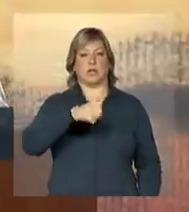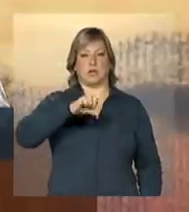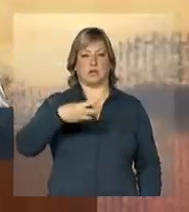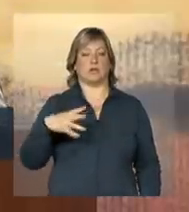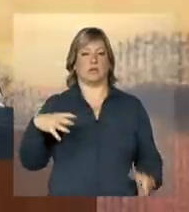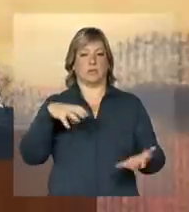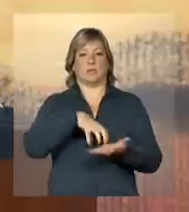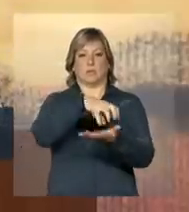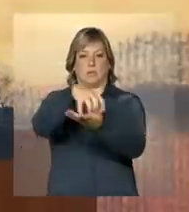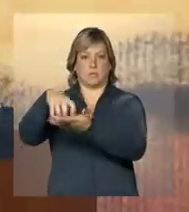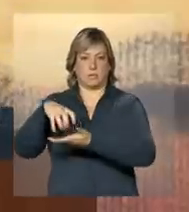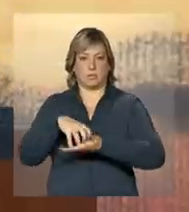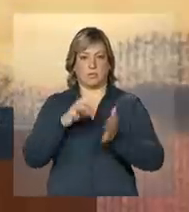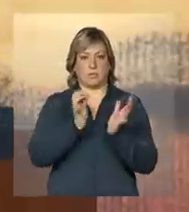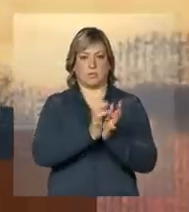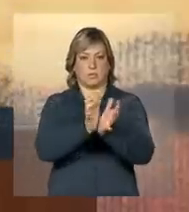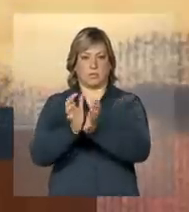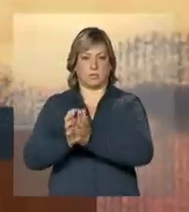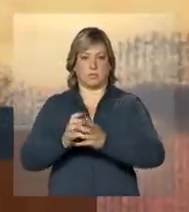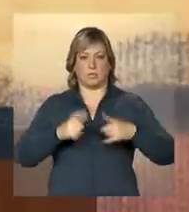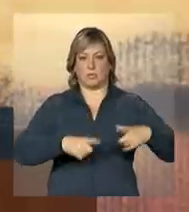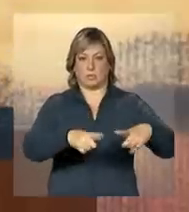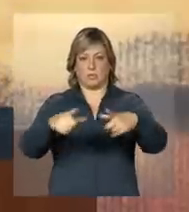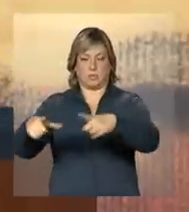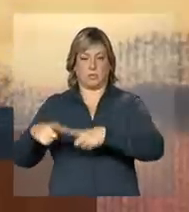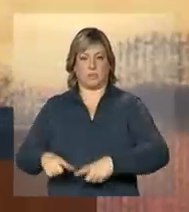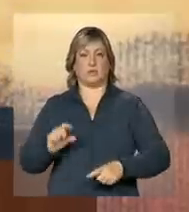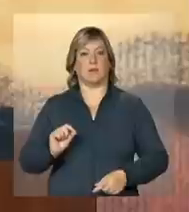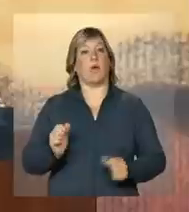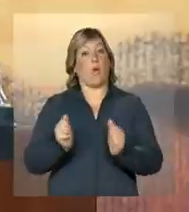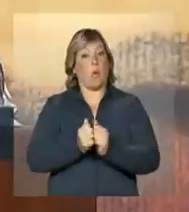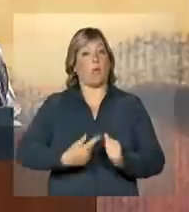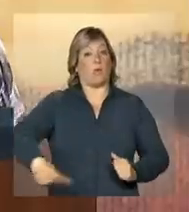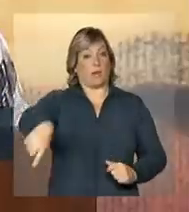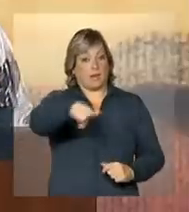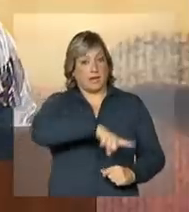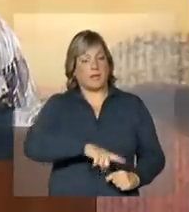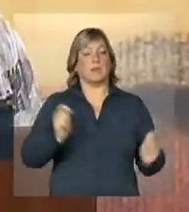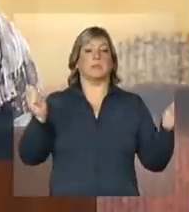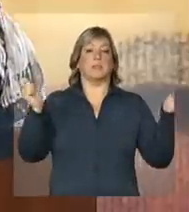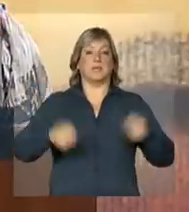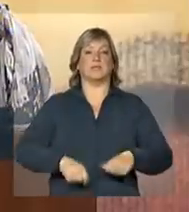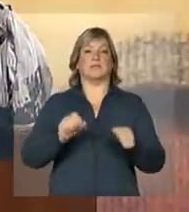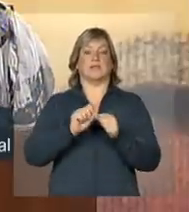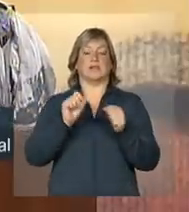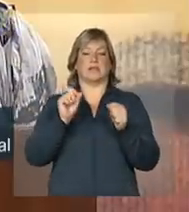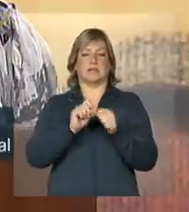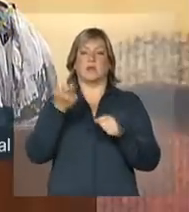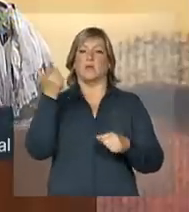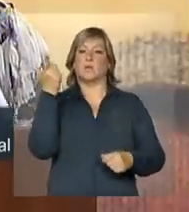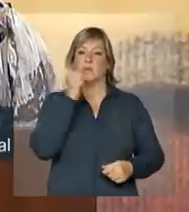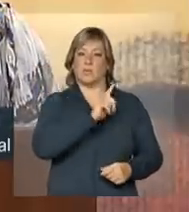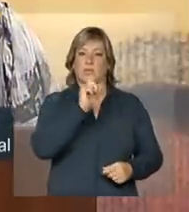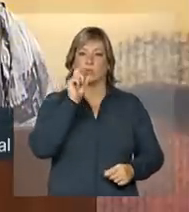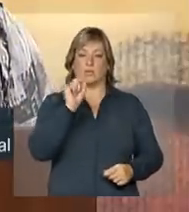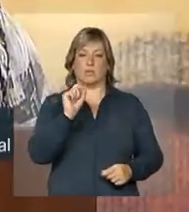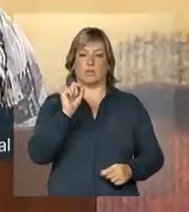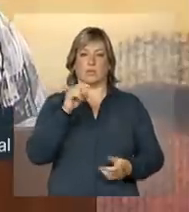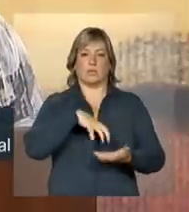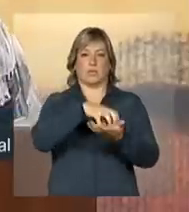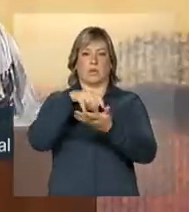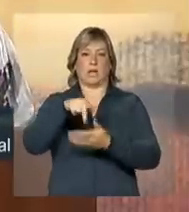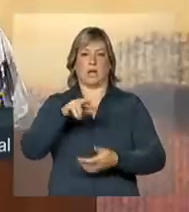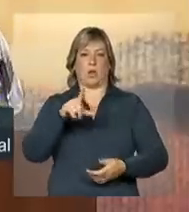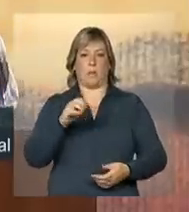e através dele é que foi possível eh fazer com que chegassem às Comunidades